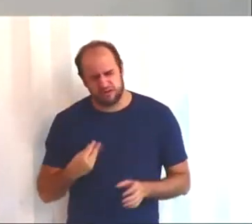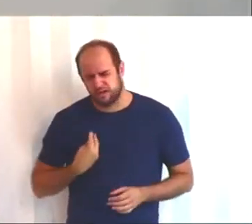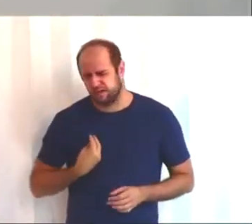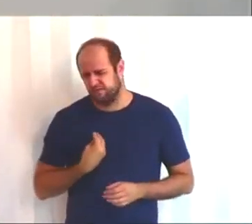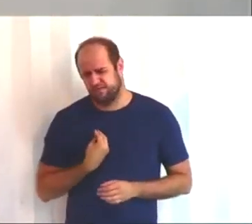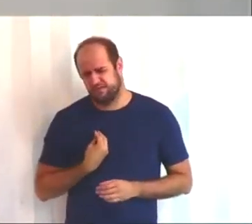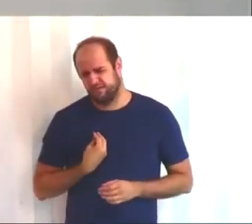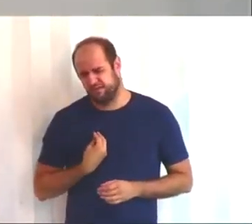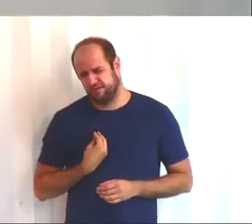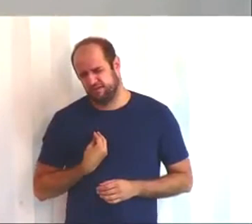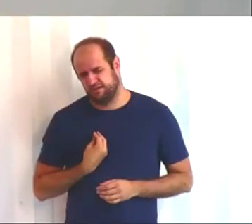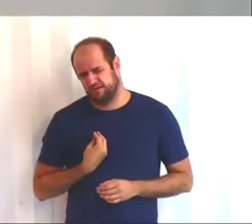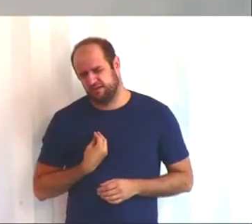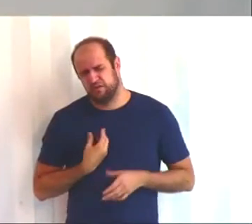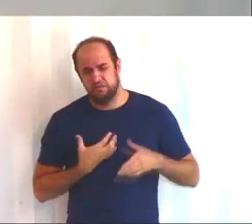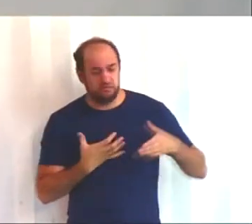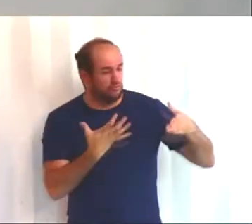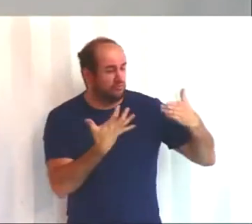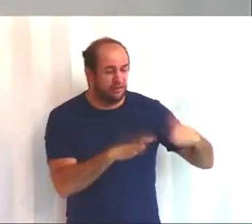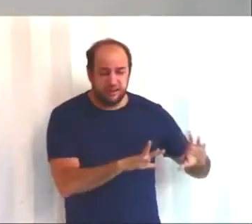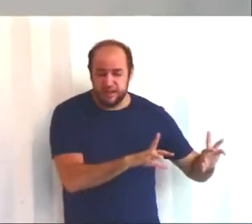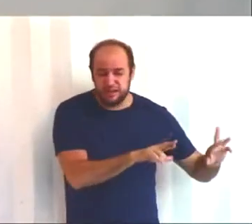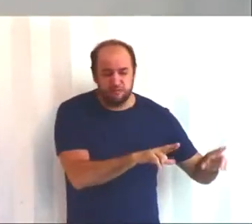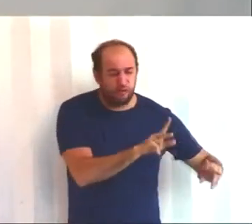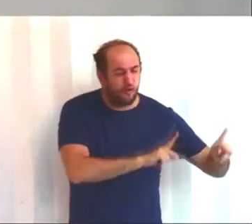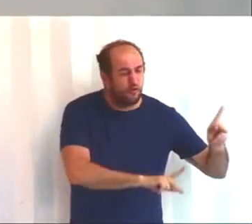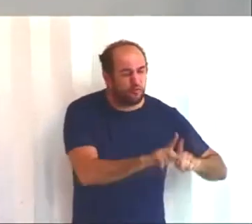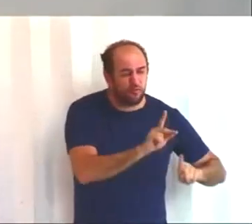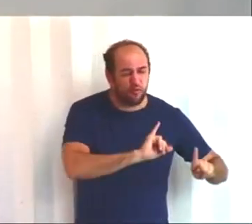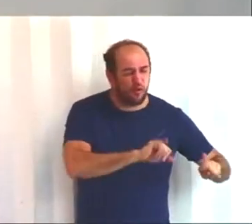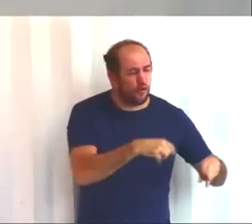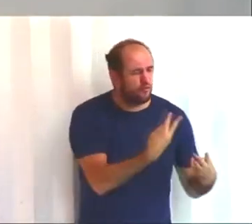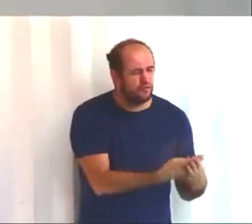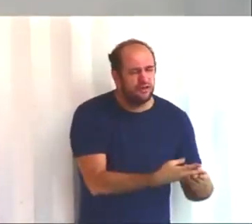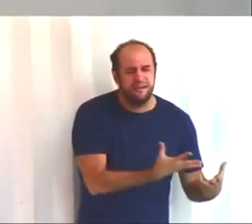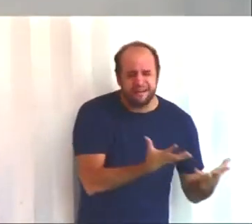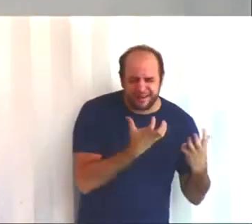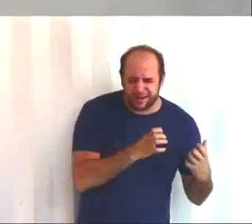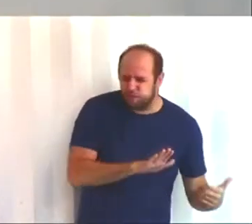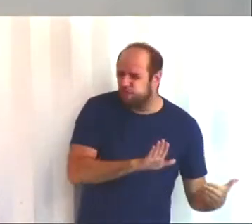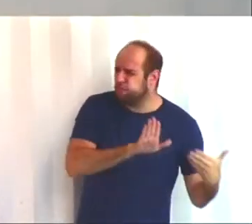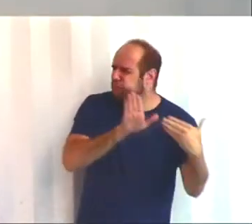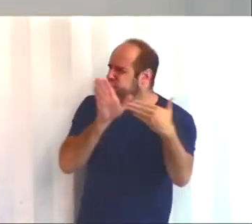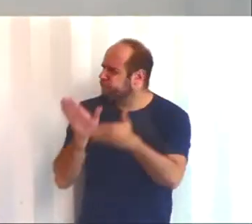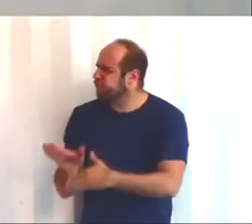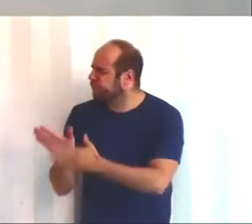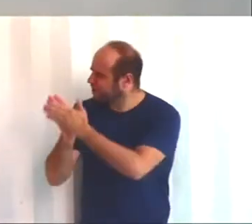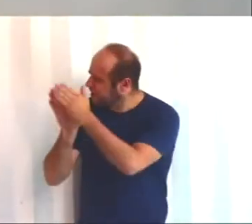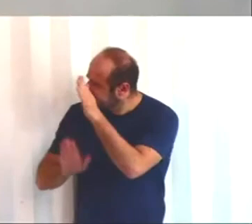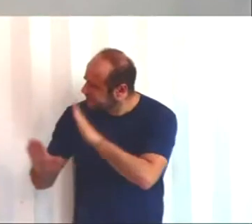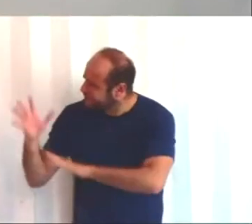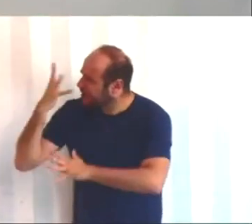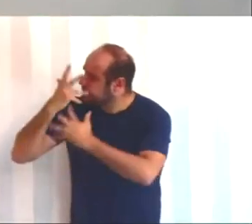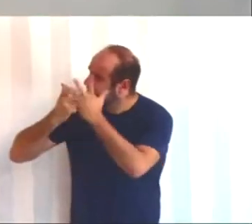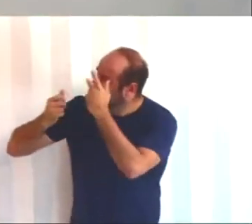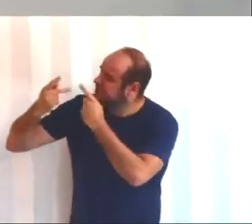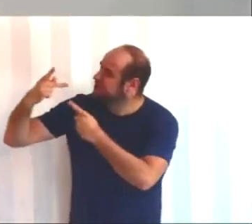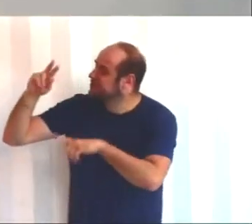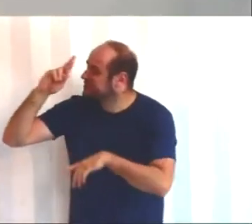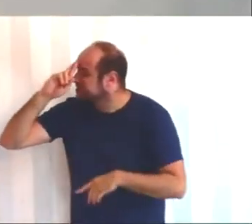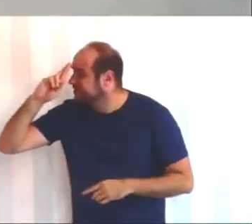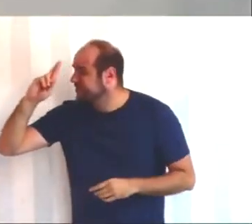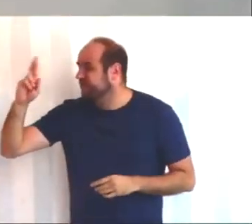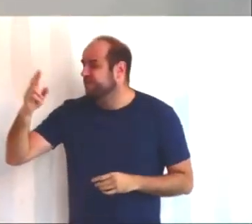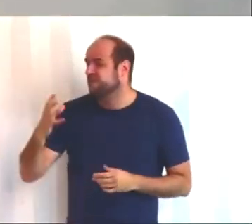quero ser como o povo de Judá. Eu preciso voltar a adorá-lo na beleza da sua santidade. Eu preciso